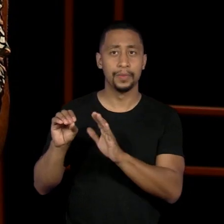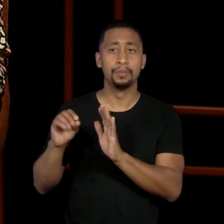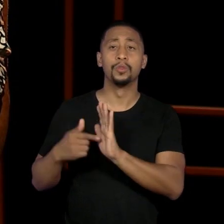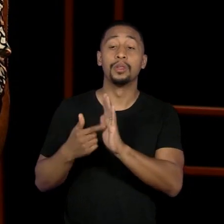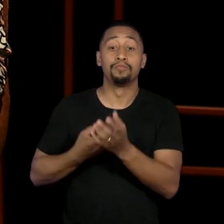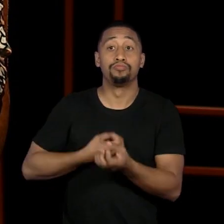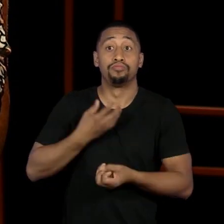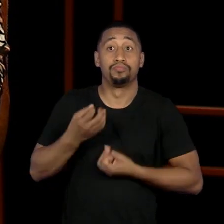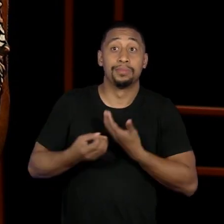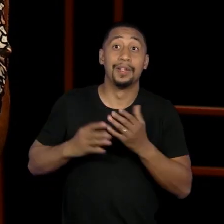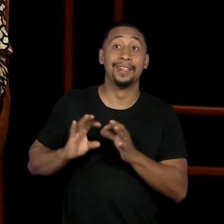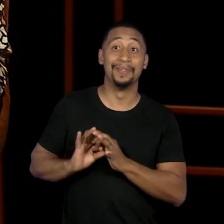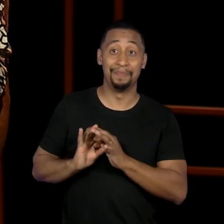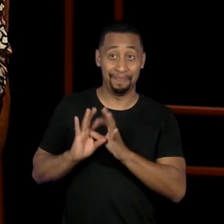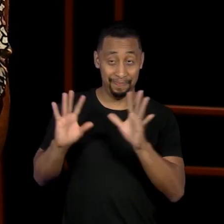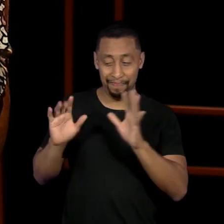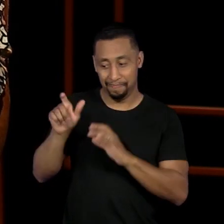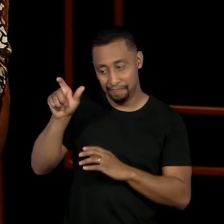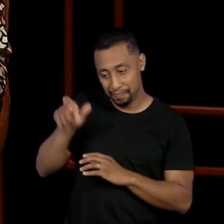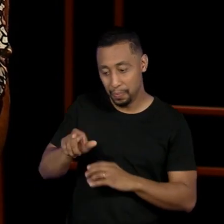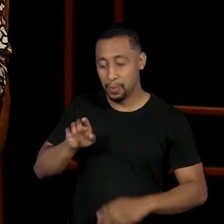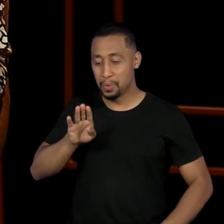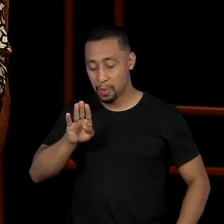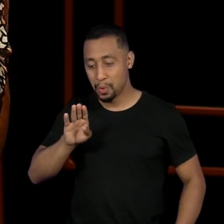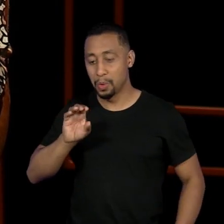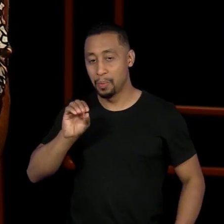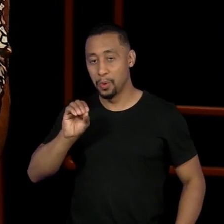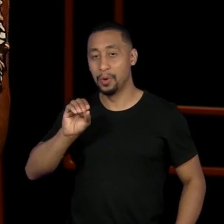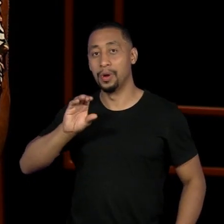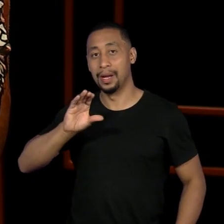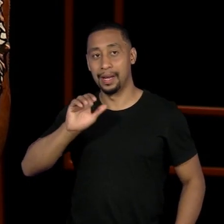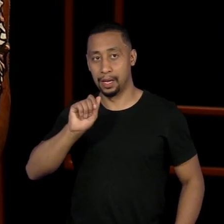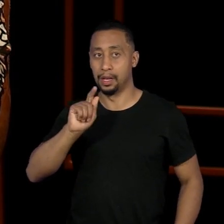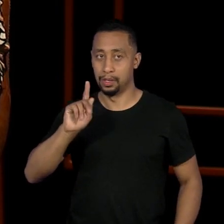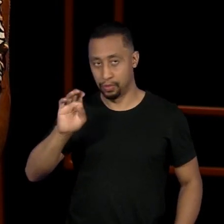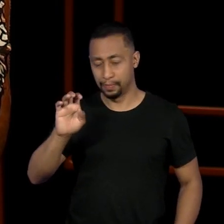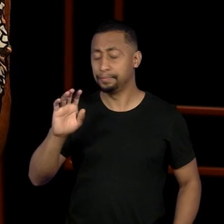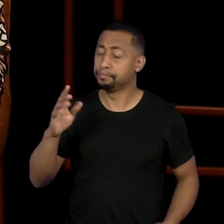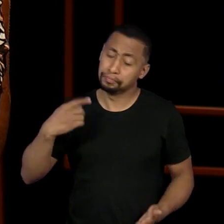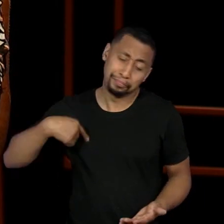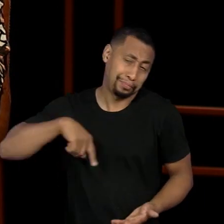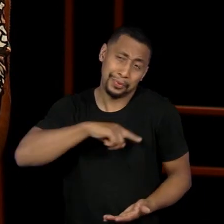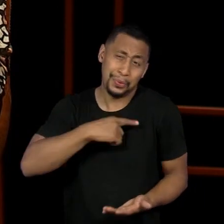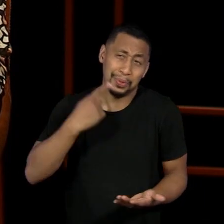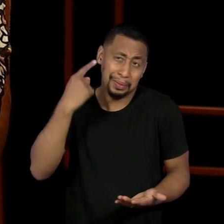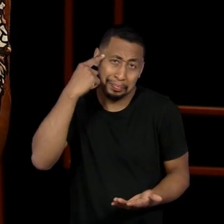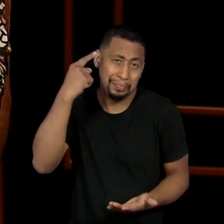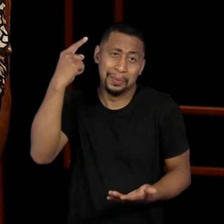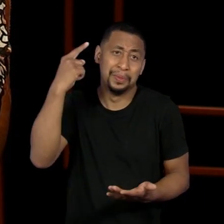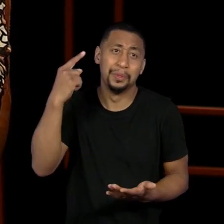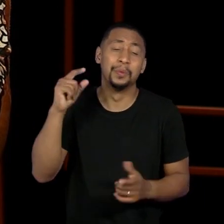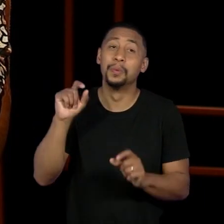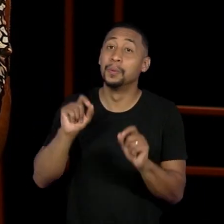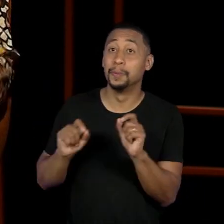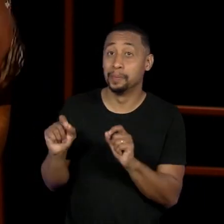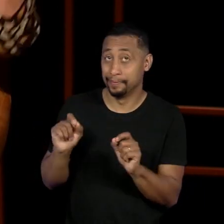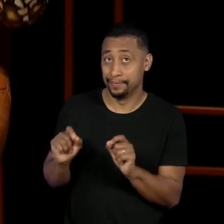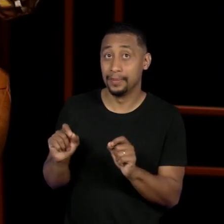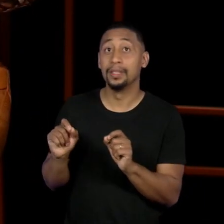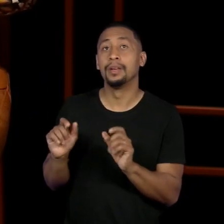Liberdade, do Bocage. E que nós tivemos a ideia, durante as filmagens,